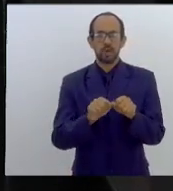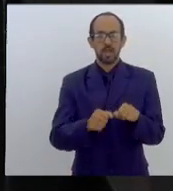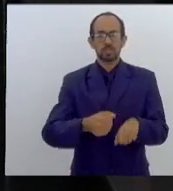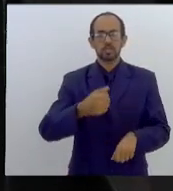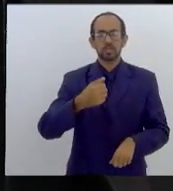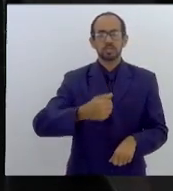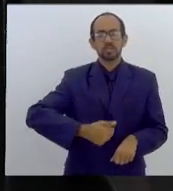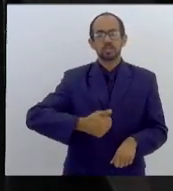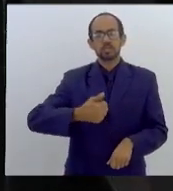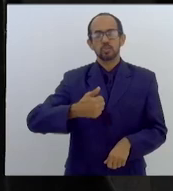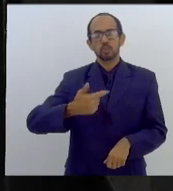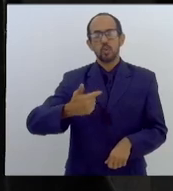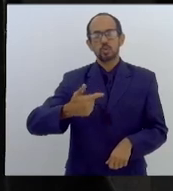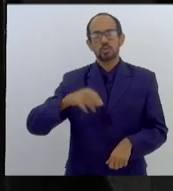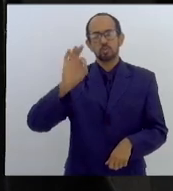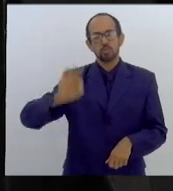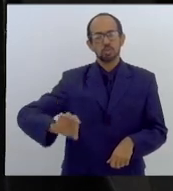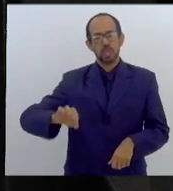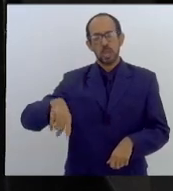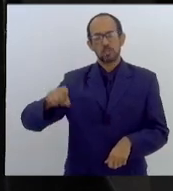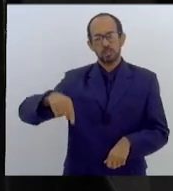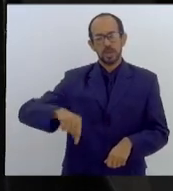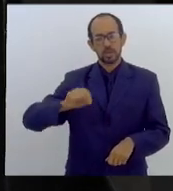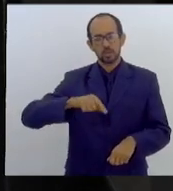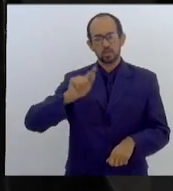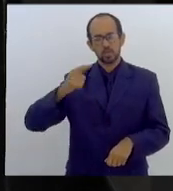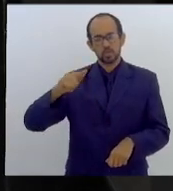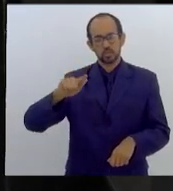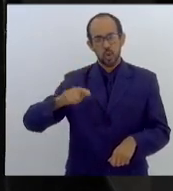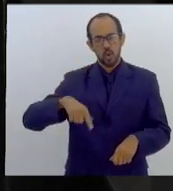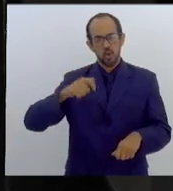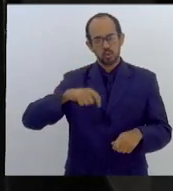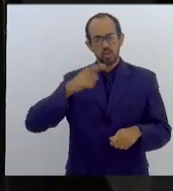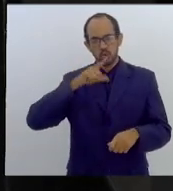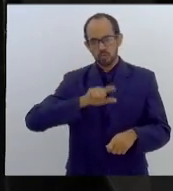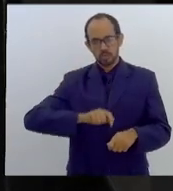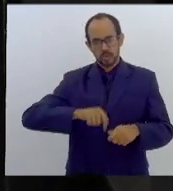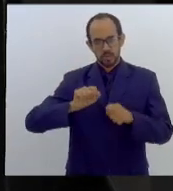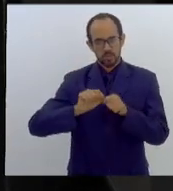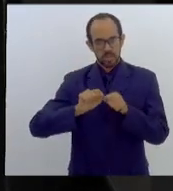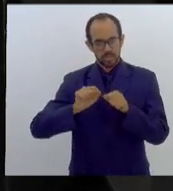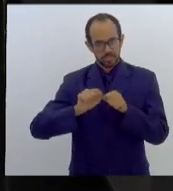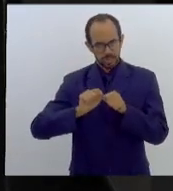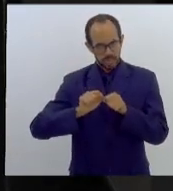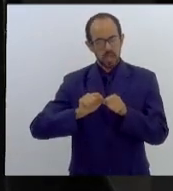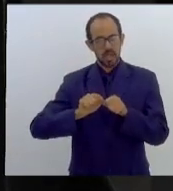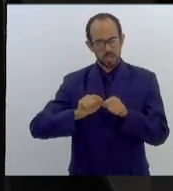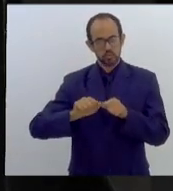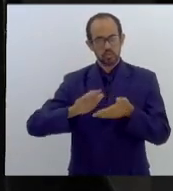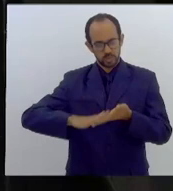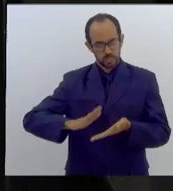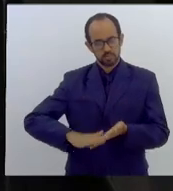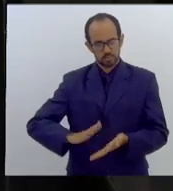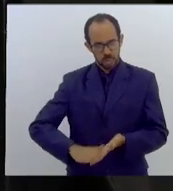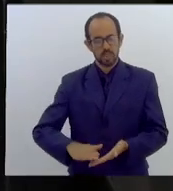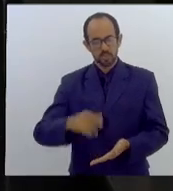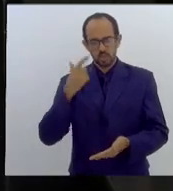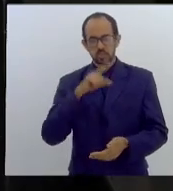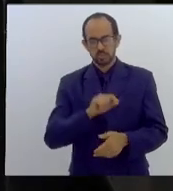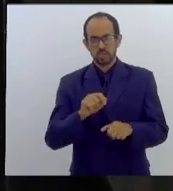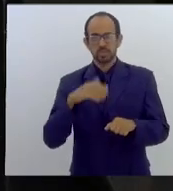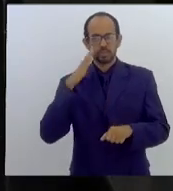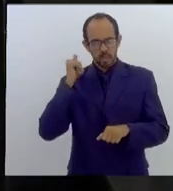mês para que o gestor possa se programar, possa priorizar as suas despesas, possa separar o que é prioritário e o